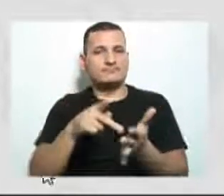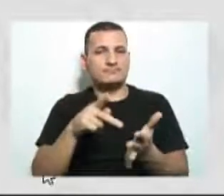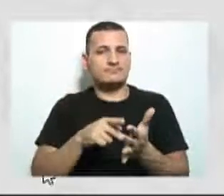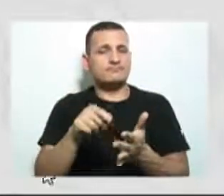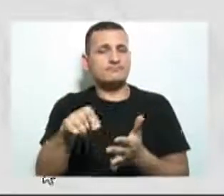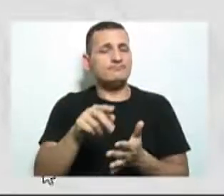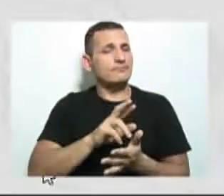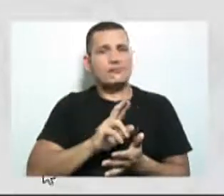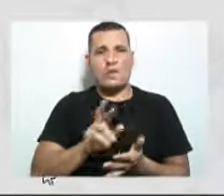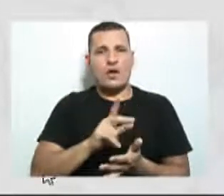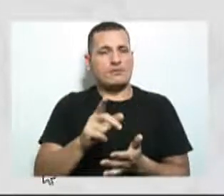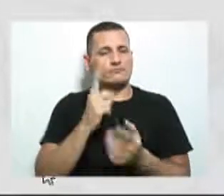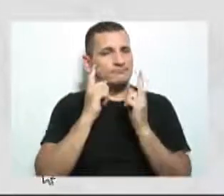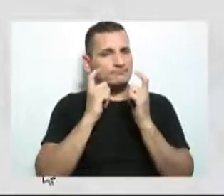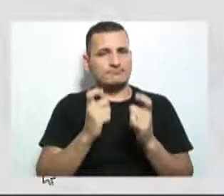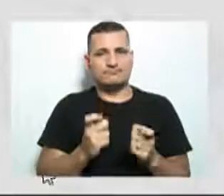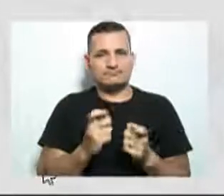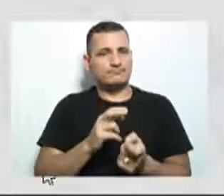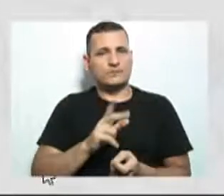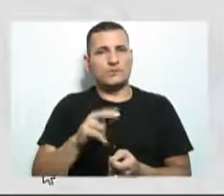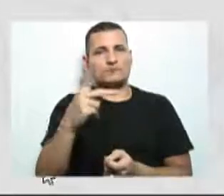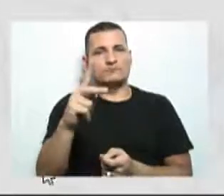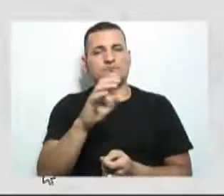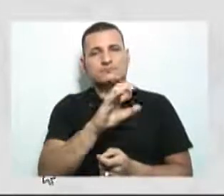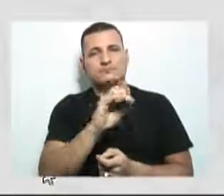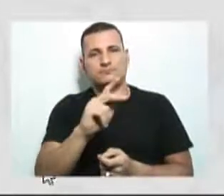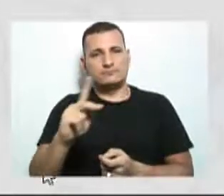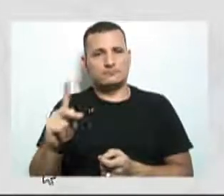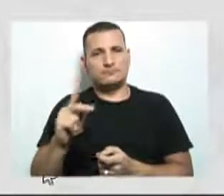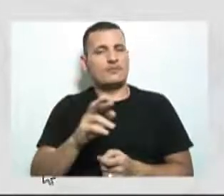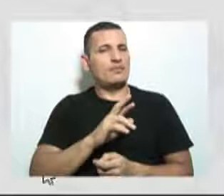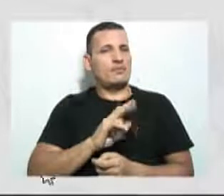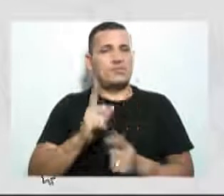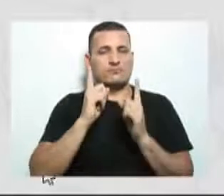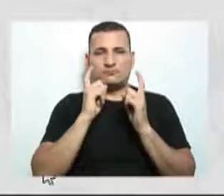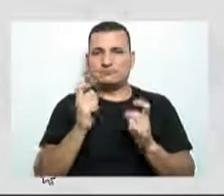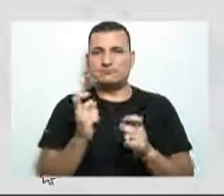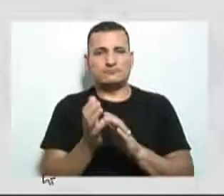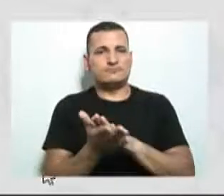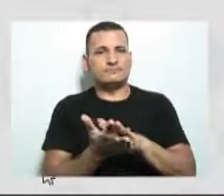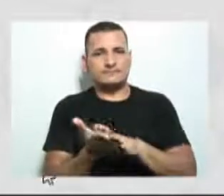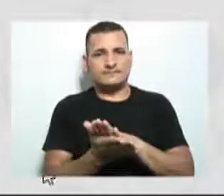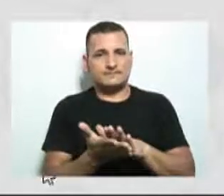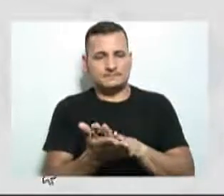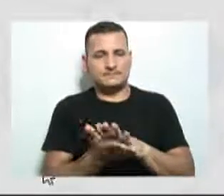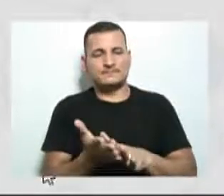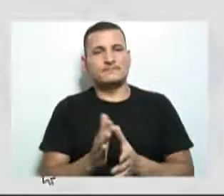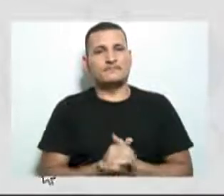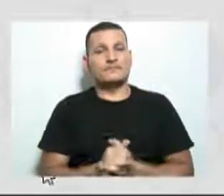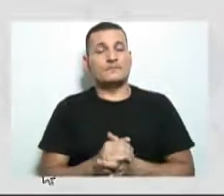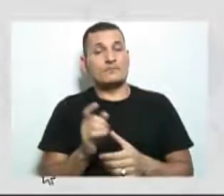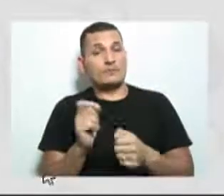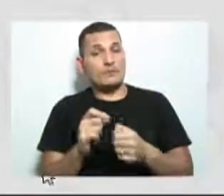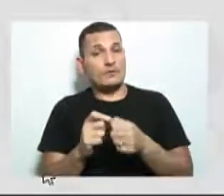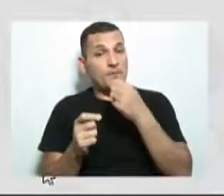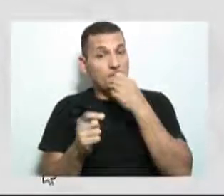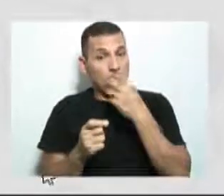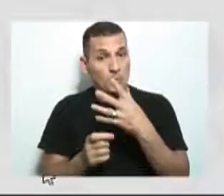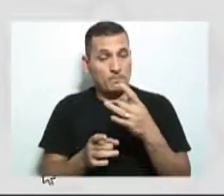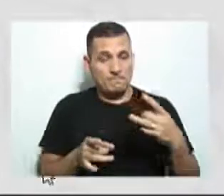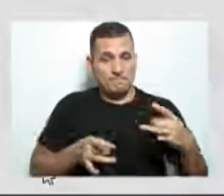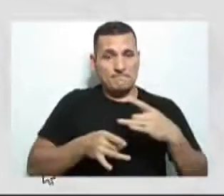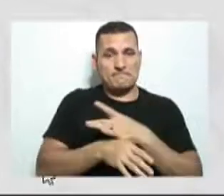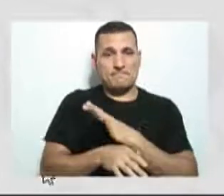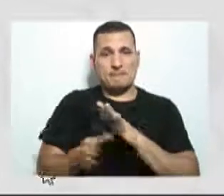é interessante para nós, não é interessante para a sua cooperativa, não é interessante para ninguém. Fazendo uma boa preparação antes da